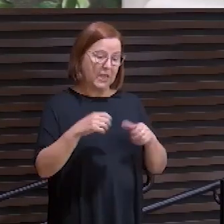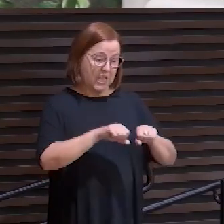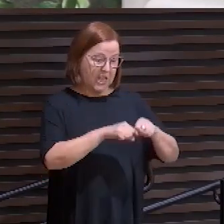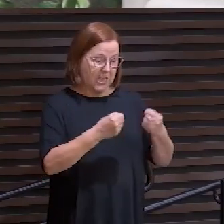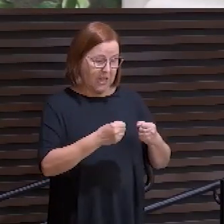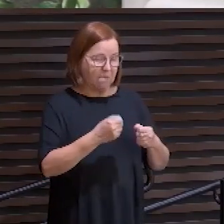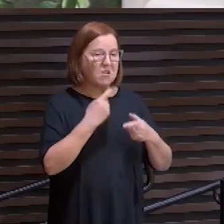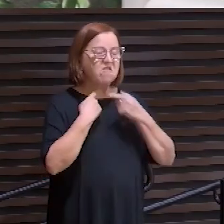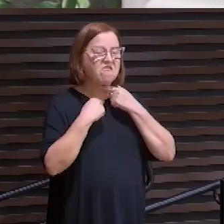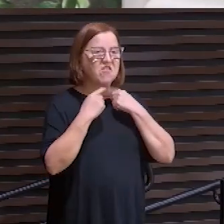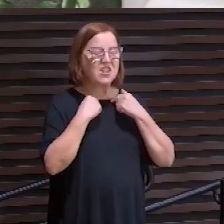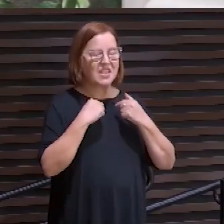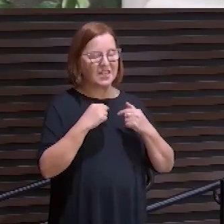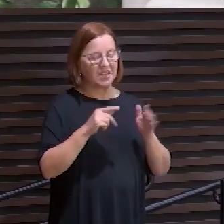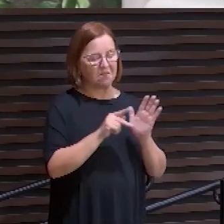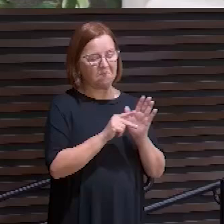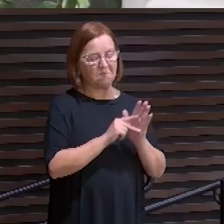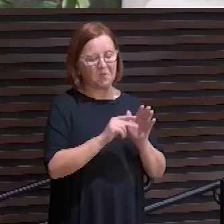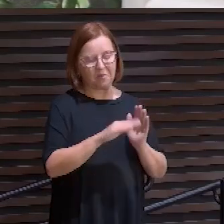criança.